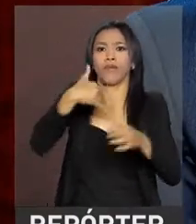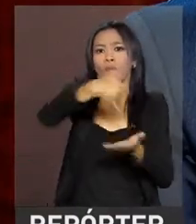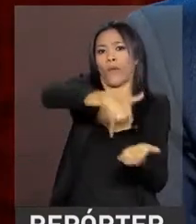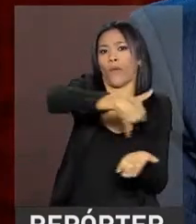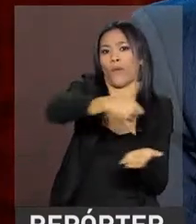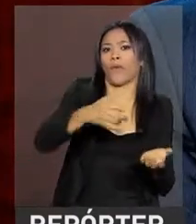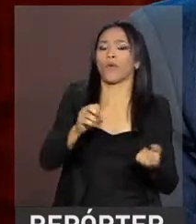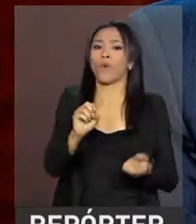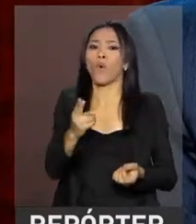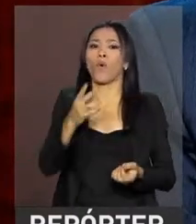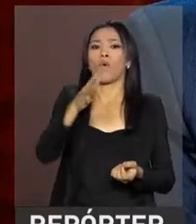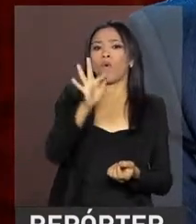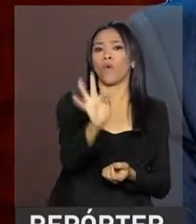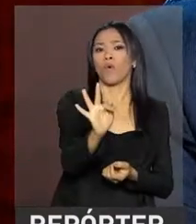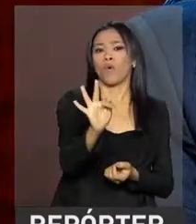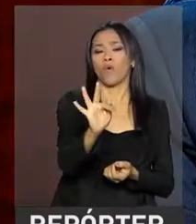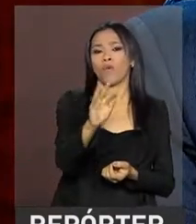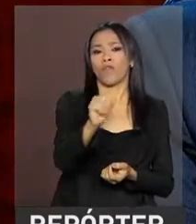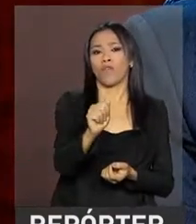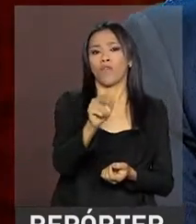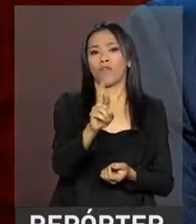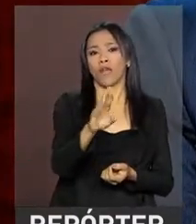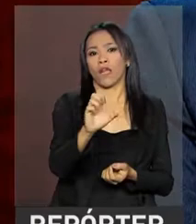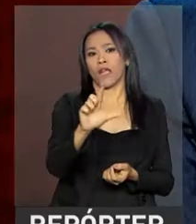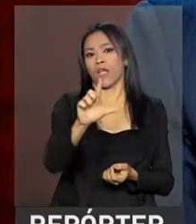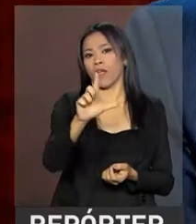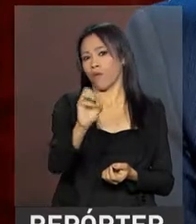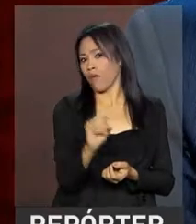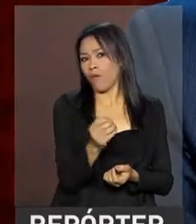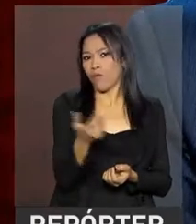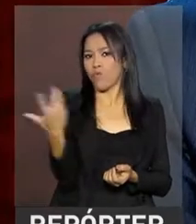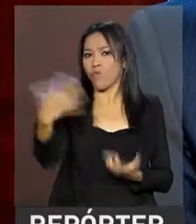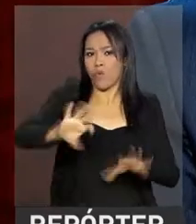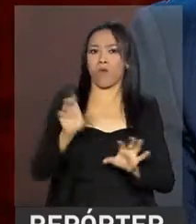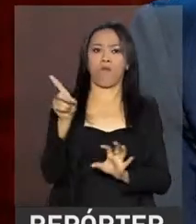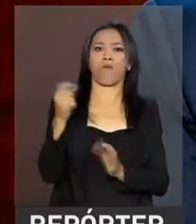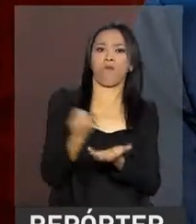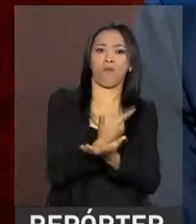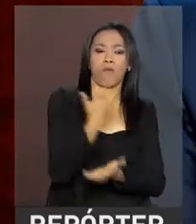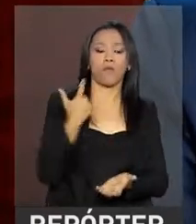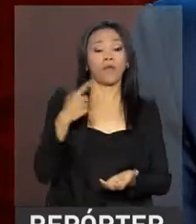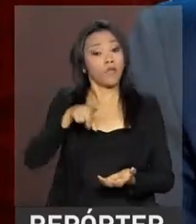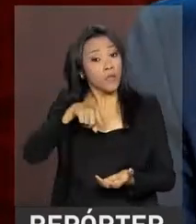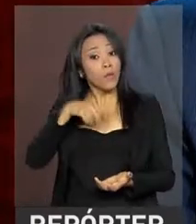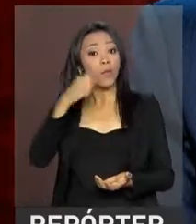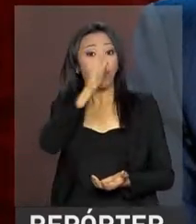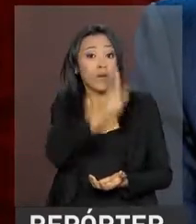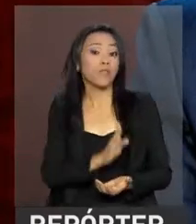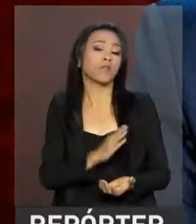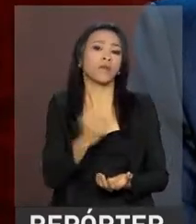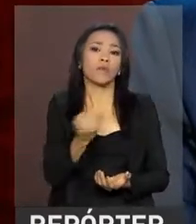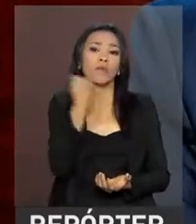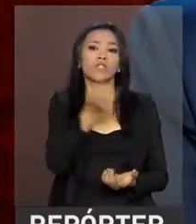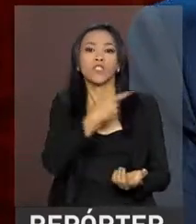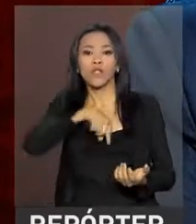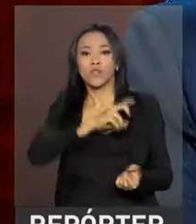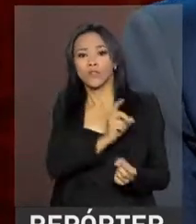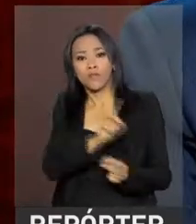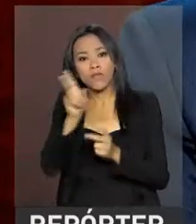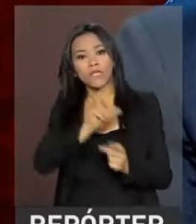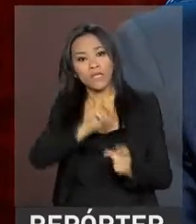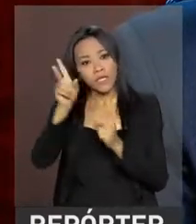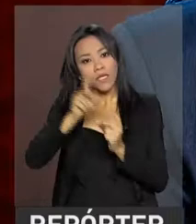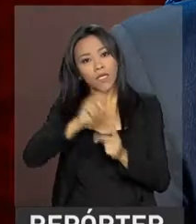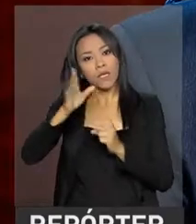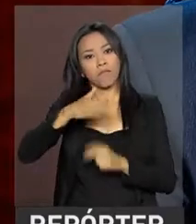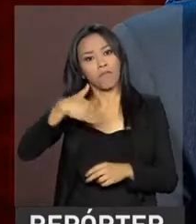farelo, ela cobra taxas sobre isso. É importante para o Brasil que nós pudéssemos industrializar mais aqui e vender produtos de